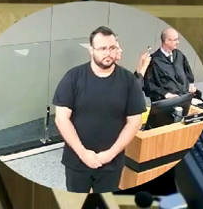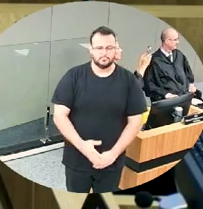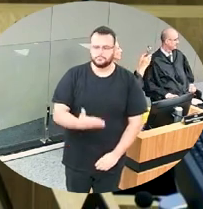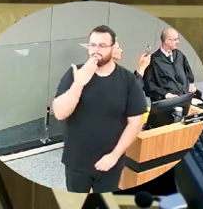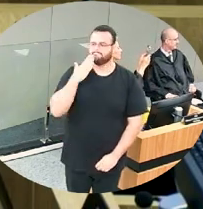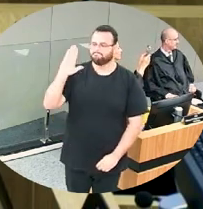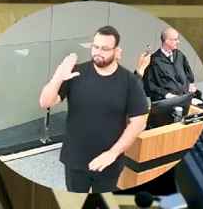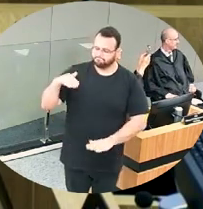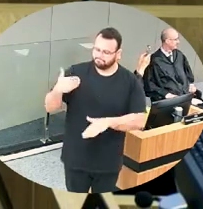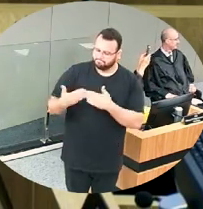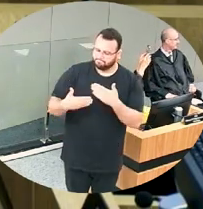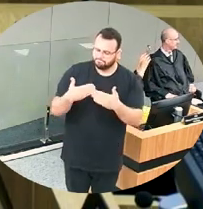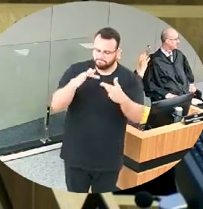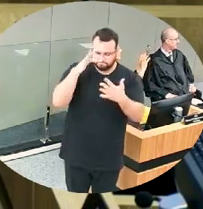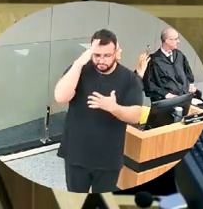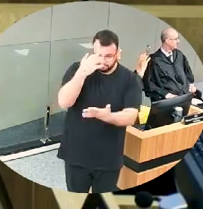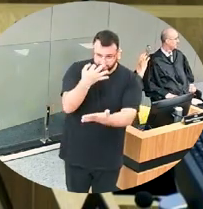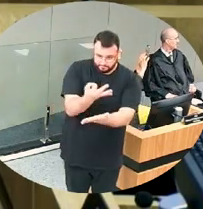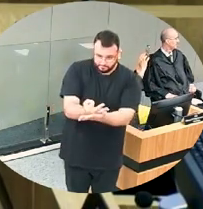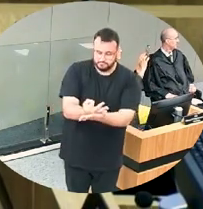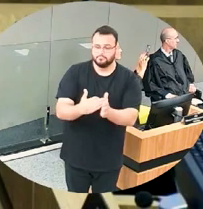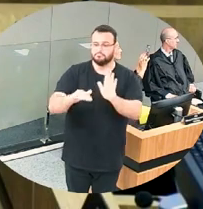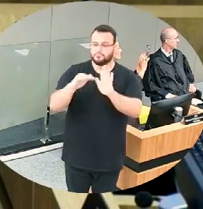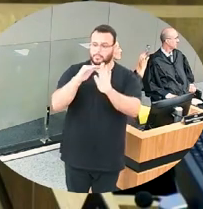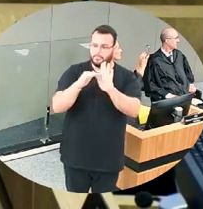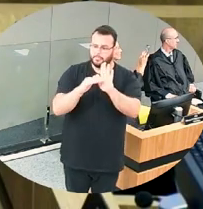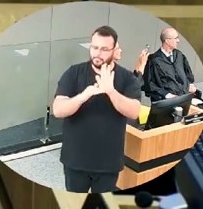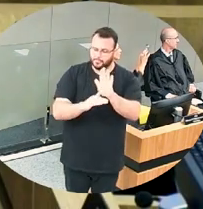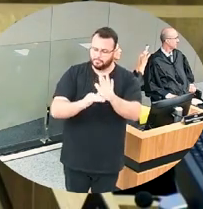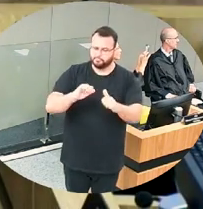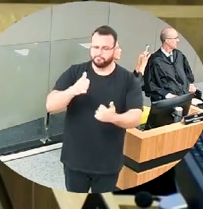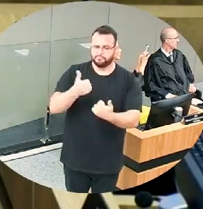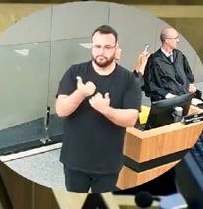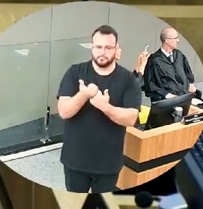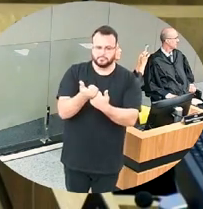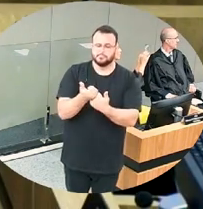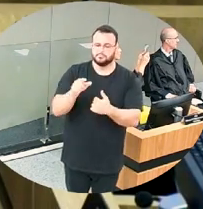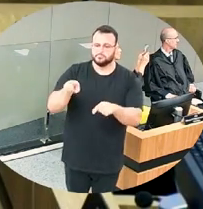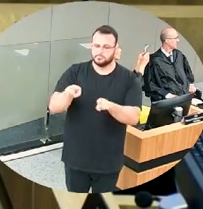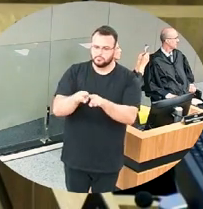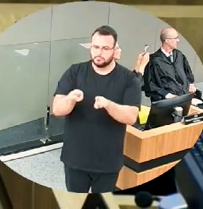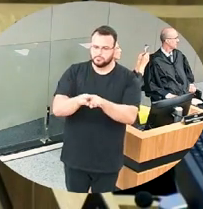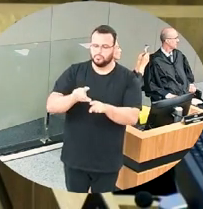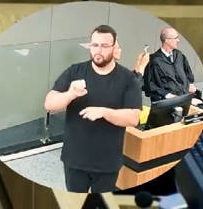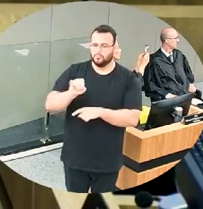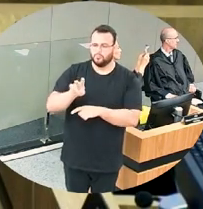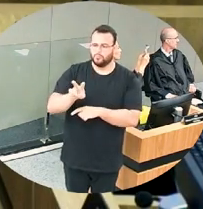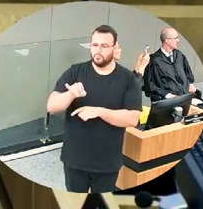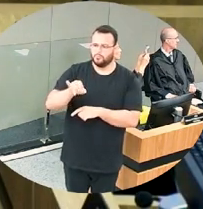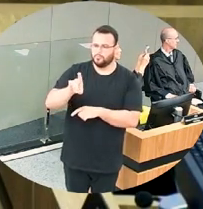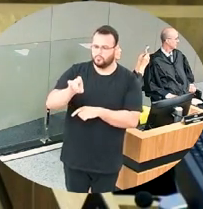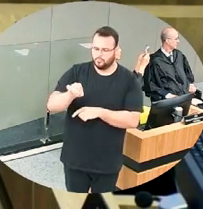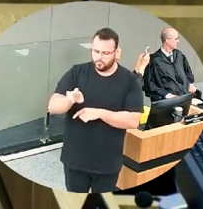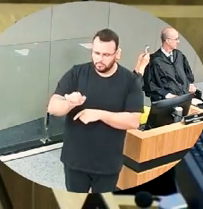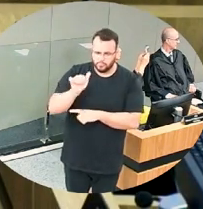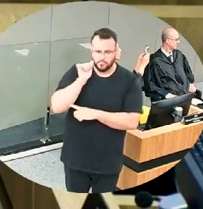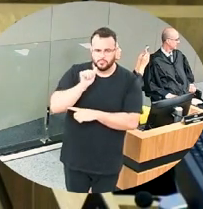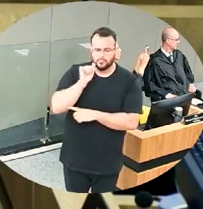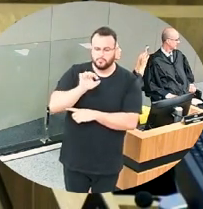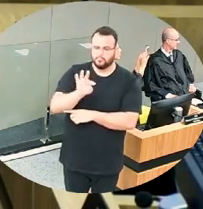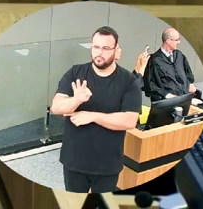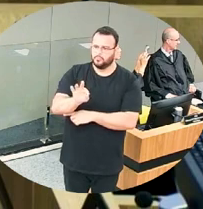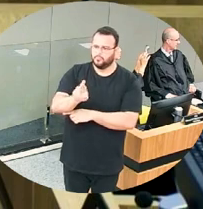prometo desempenhar bem e fielmente os deveres dos cargos de ouvidora e ouvidora da mulher do trabalho Regional do